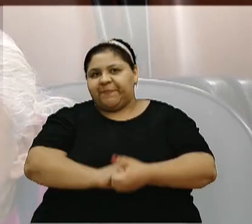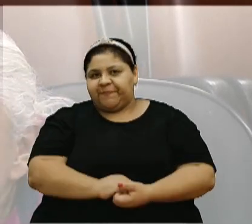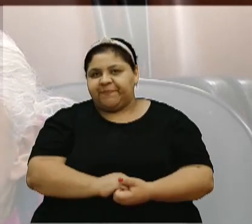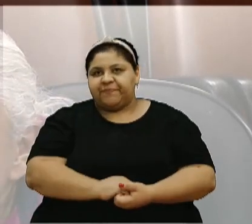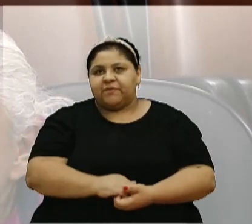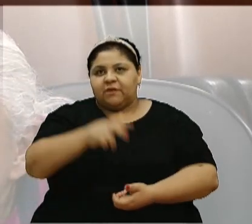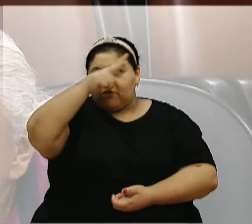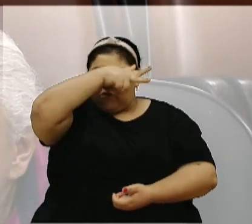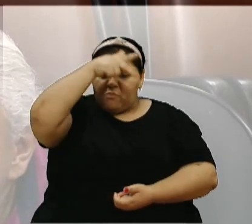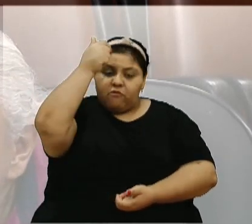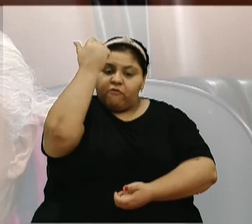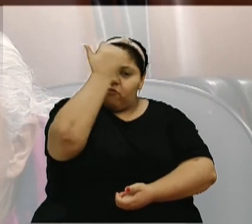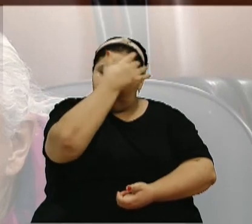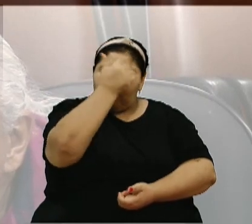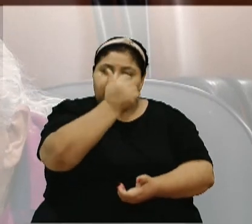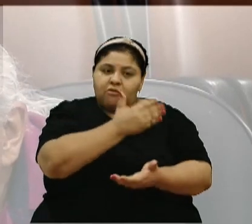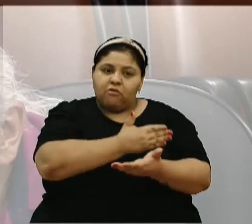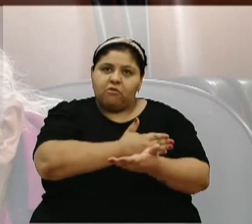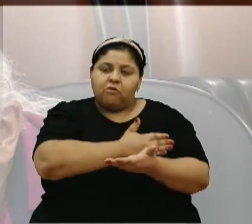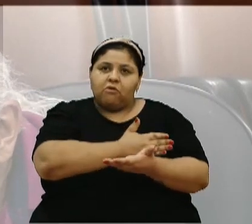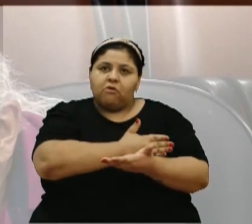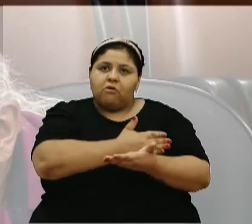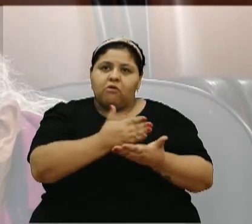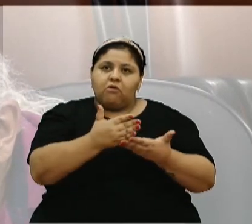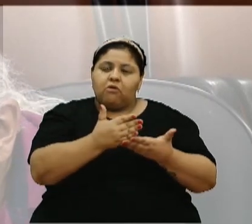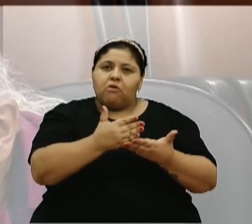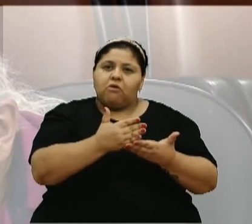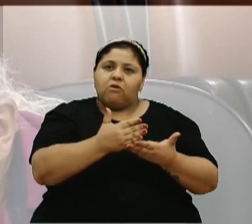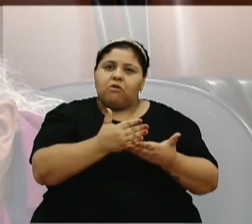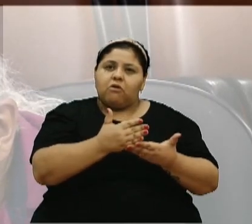o prefeito Adiló começou a metralhar